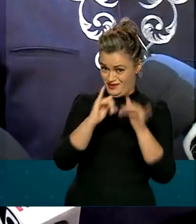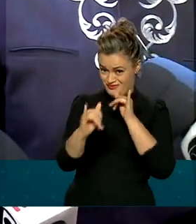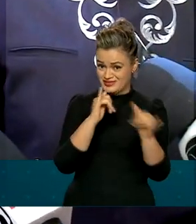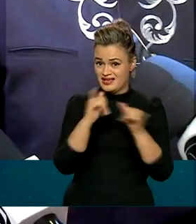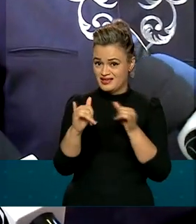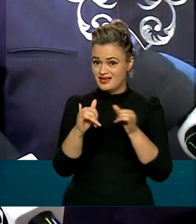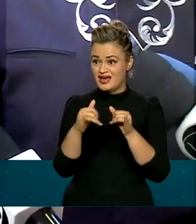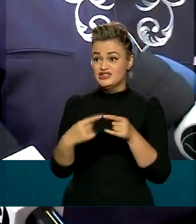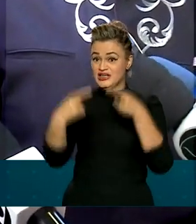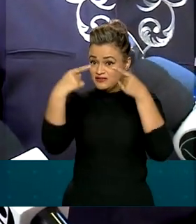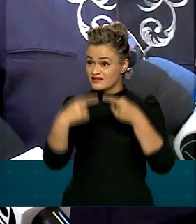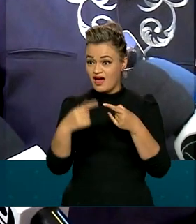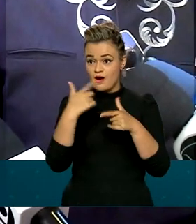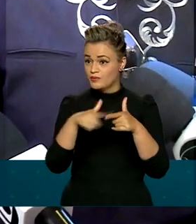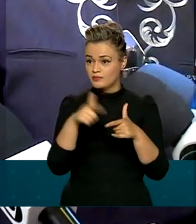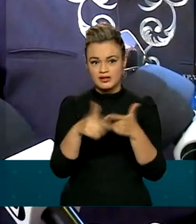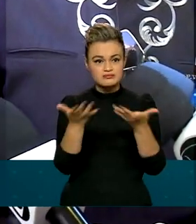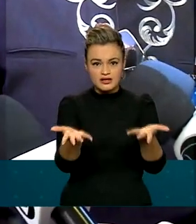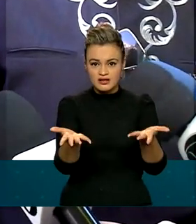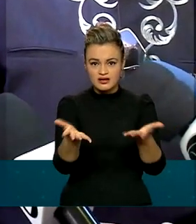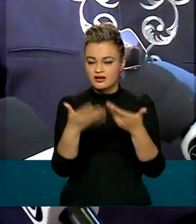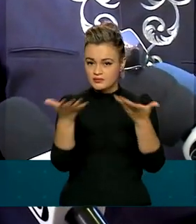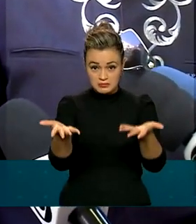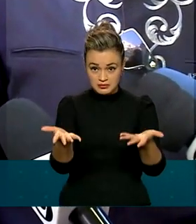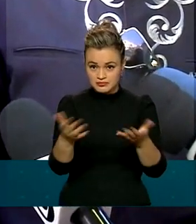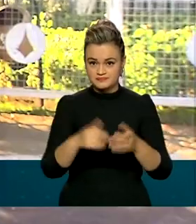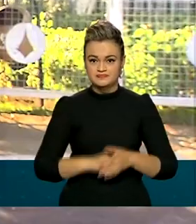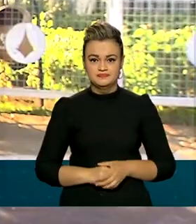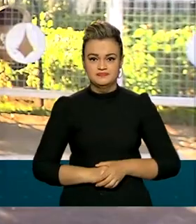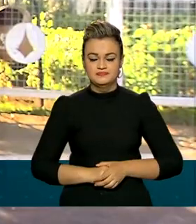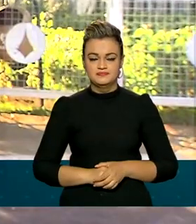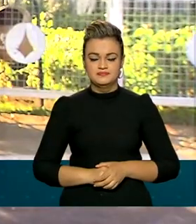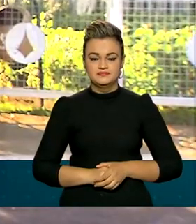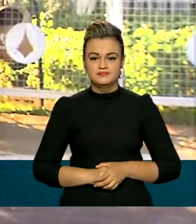Temos que enfrentar, é um problema, temos que enfrentar, não temos alternativa.